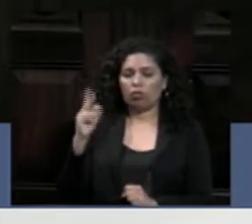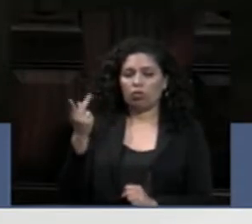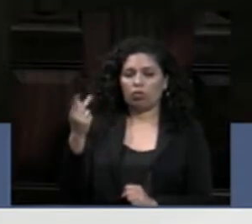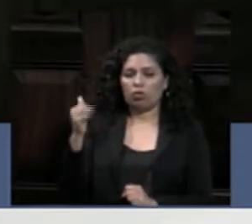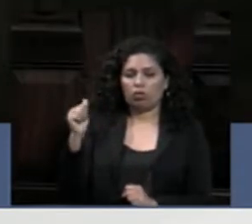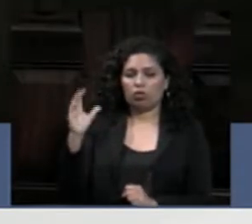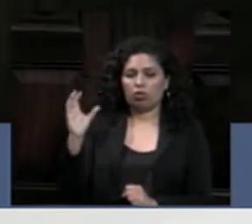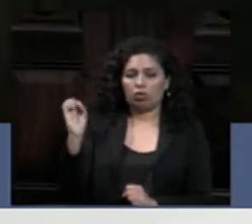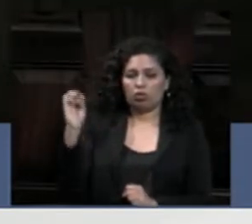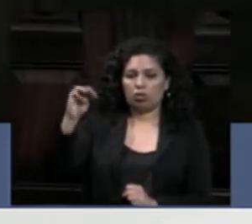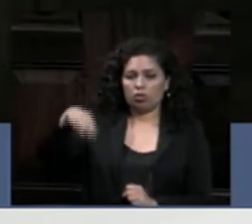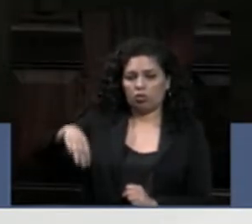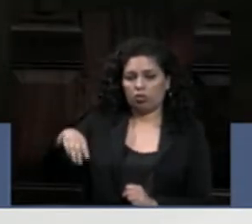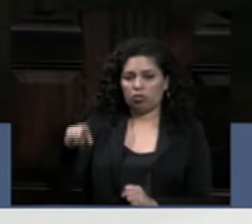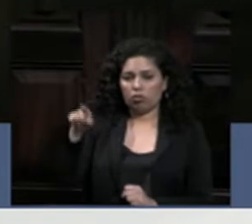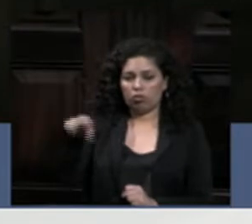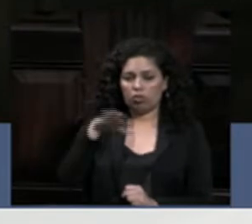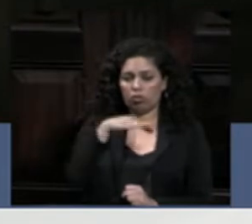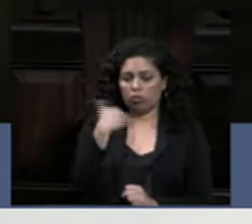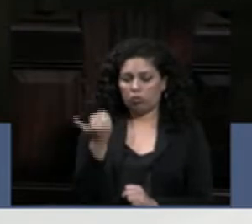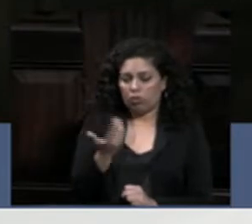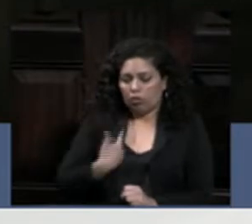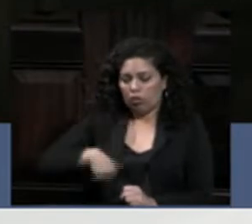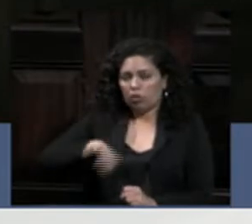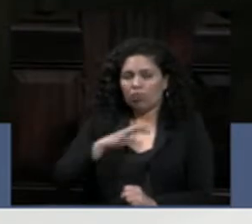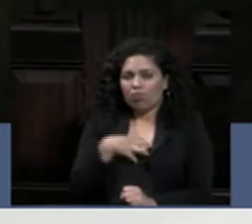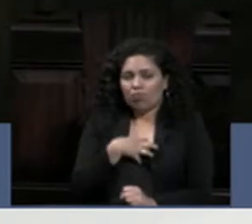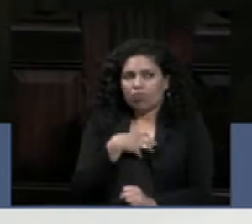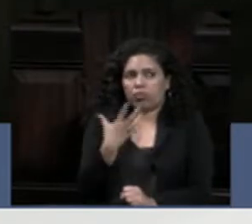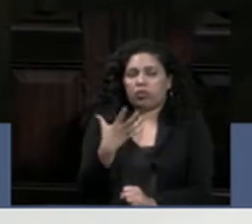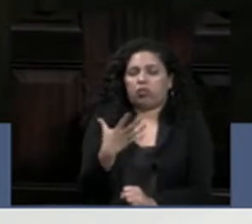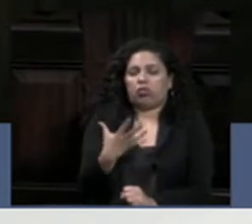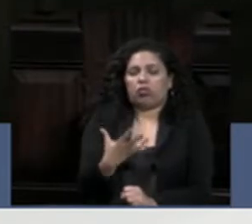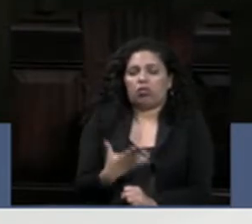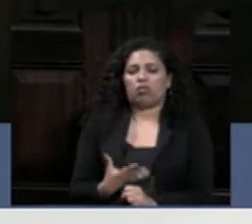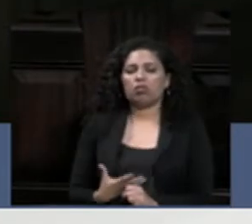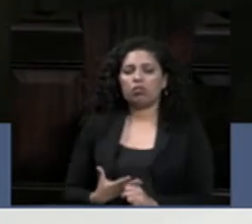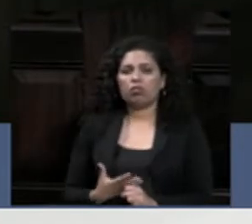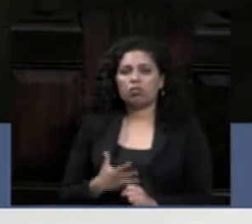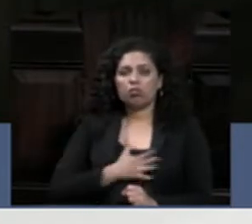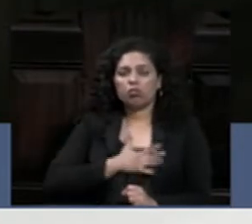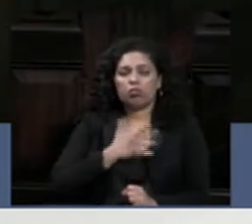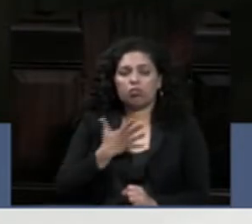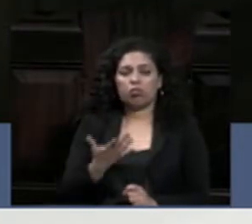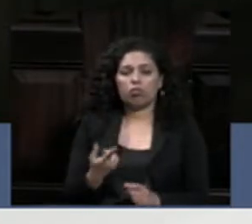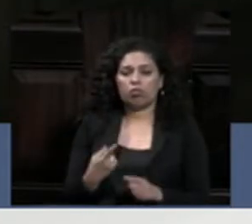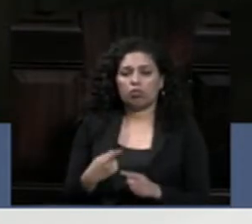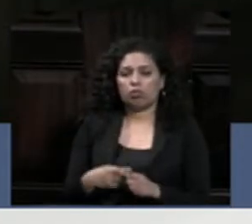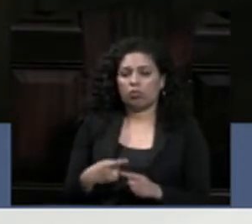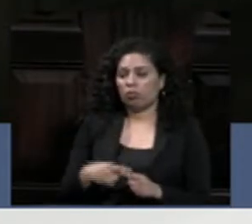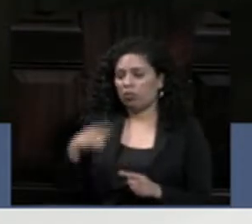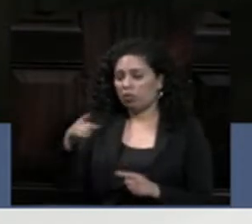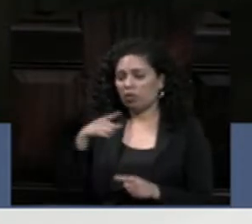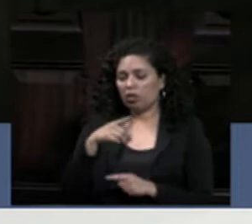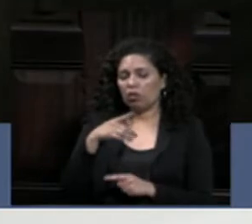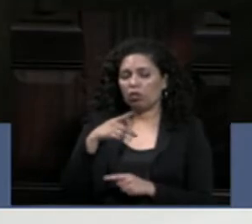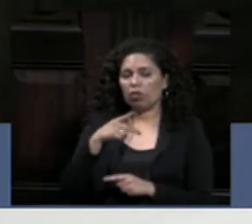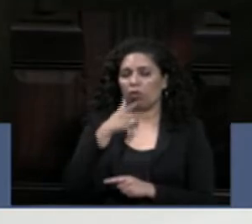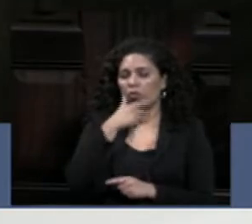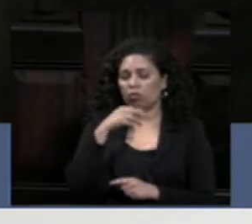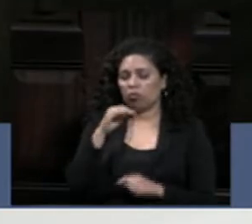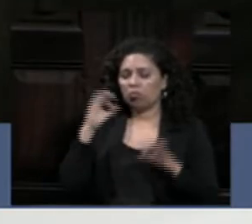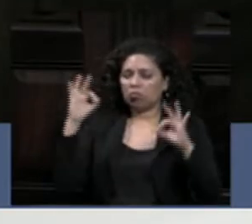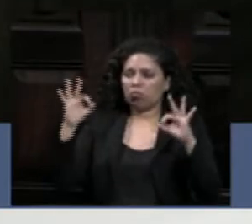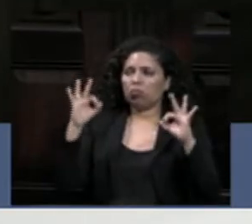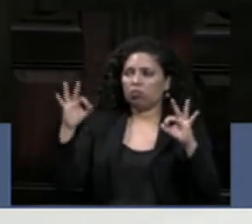sua morte, que nos assustou, nos consternou a todos, é uma das maiores perdas para a engenharia do Rio de Janeiro e do